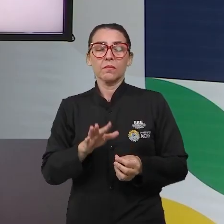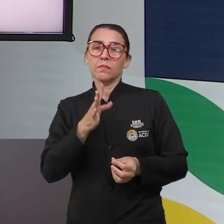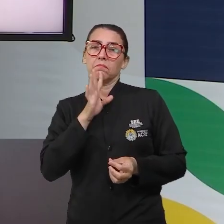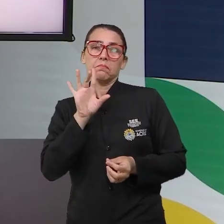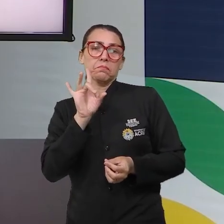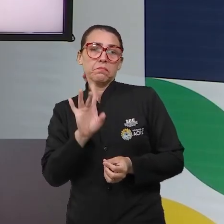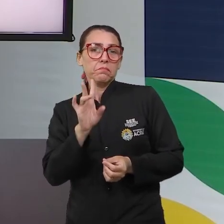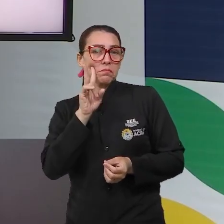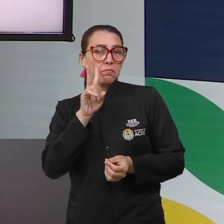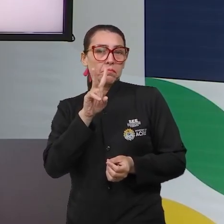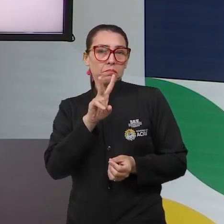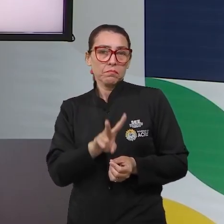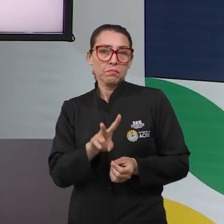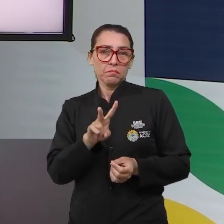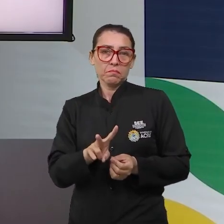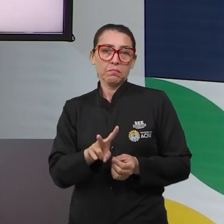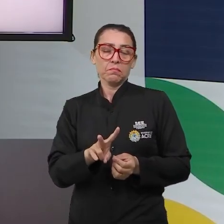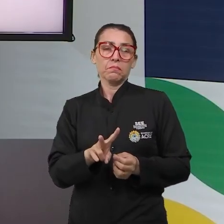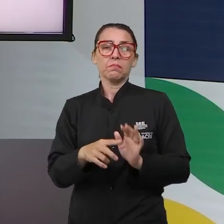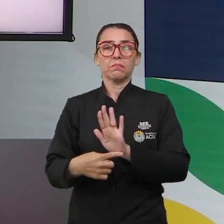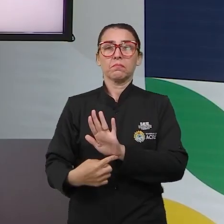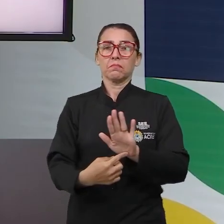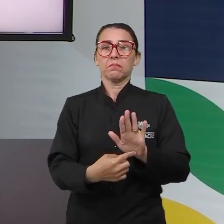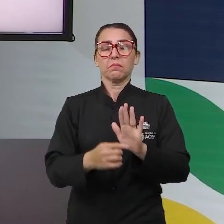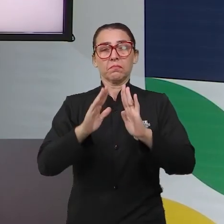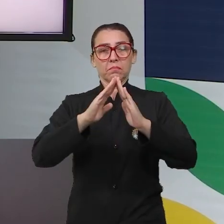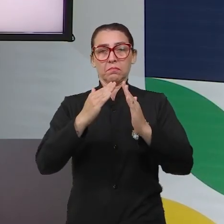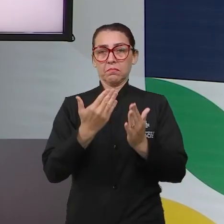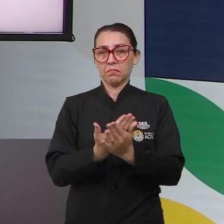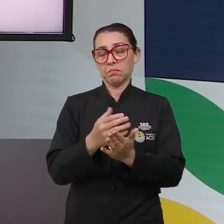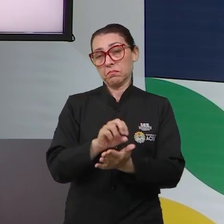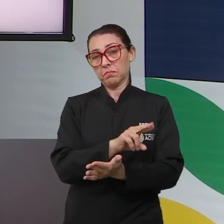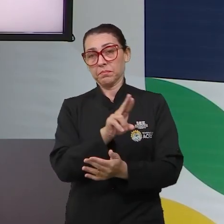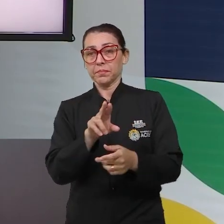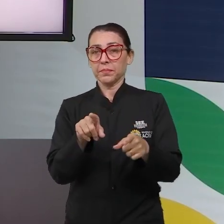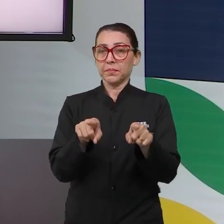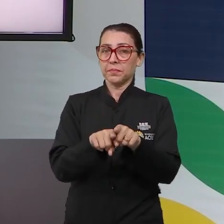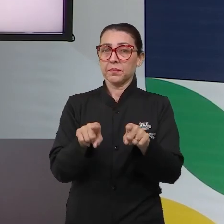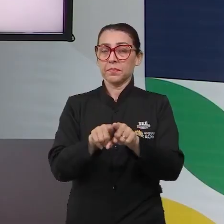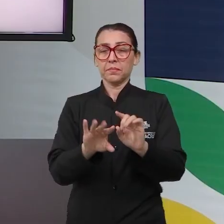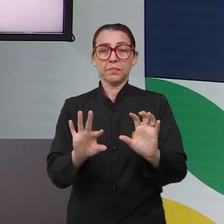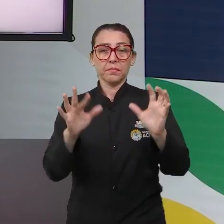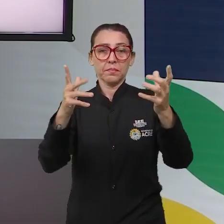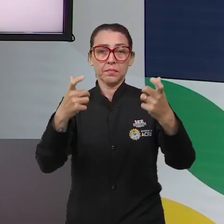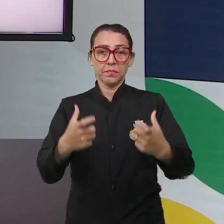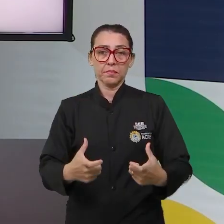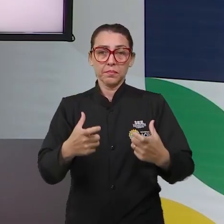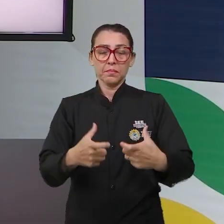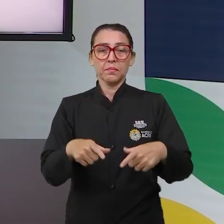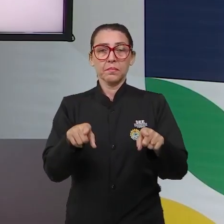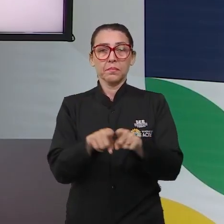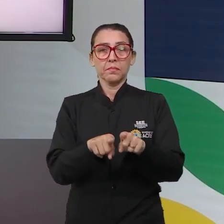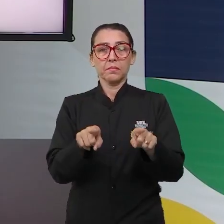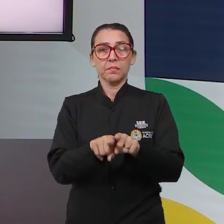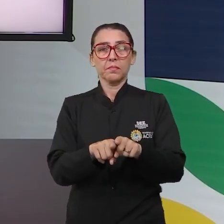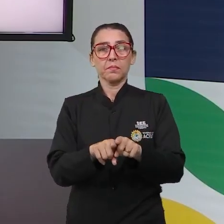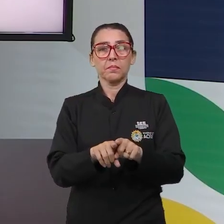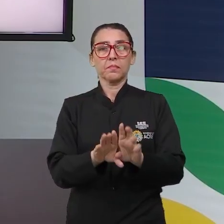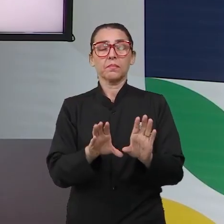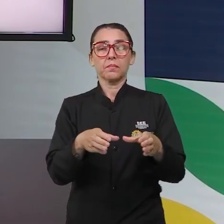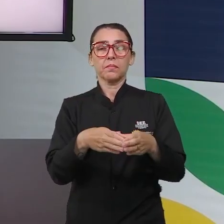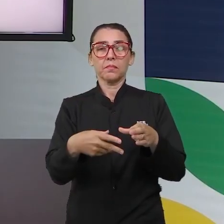só a que a gente vê nas nossas apresentações de escola ou até nas festas locais, nos clubes de